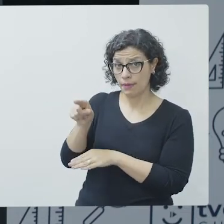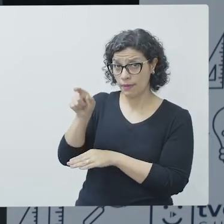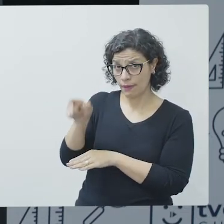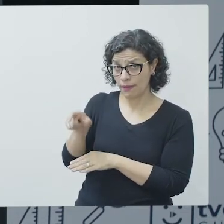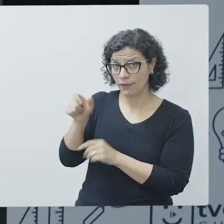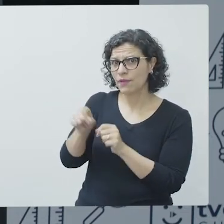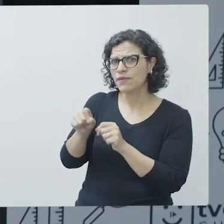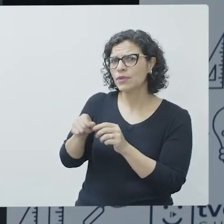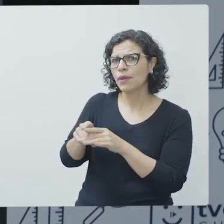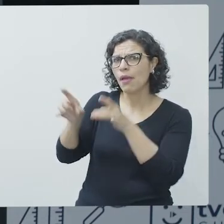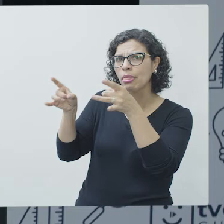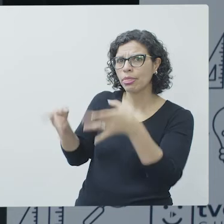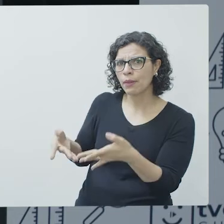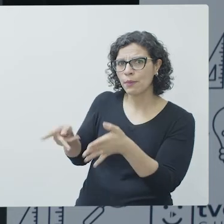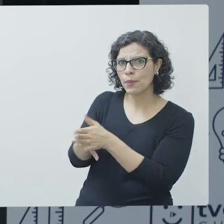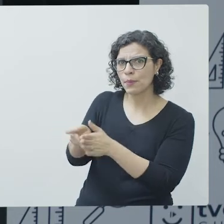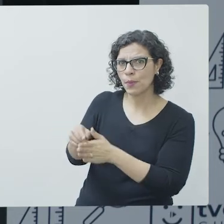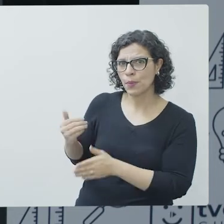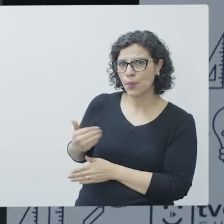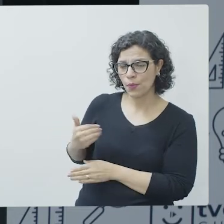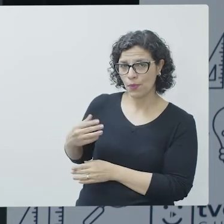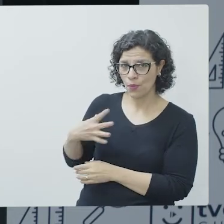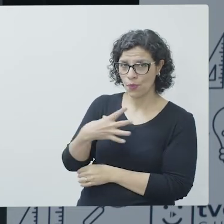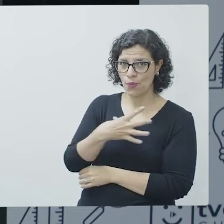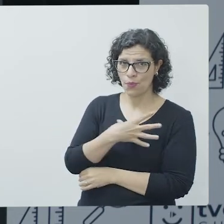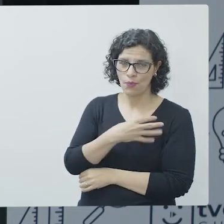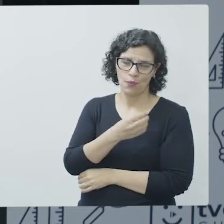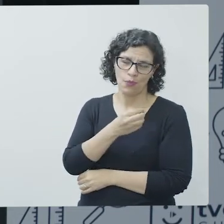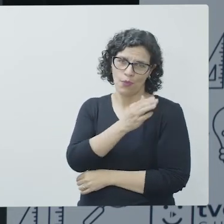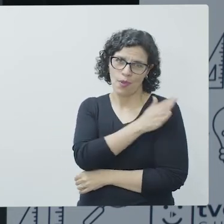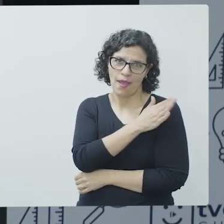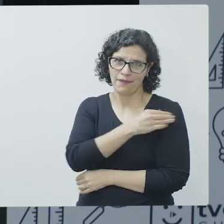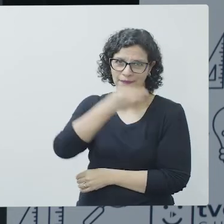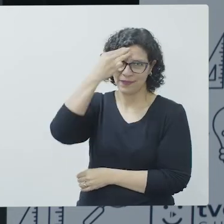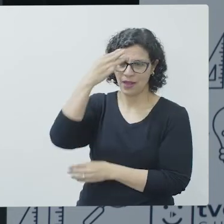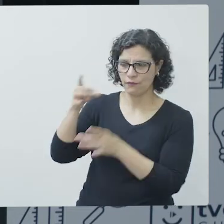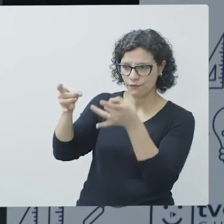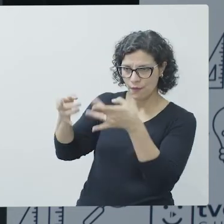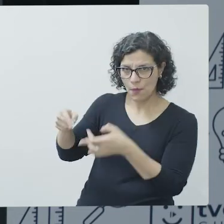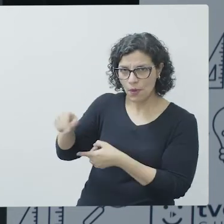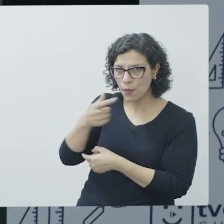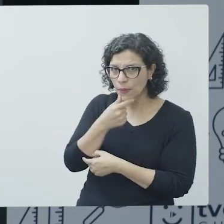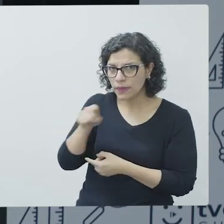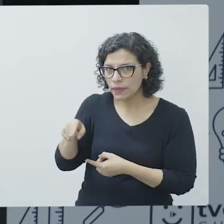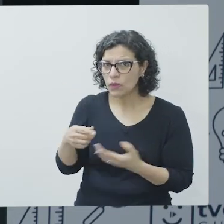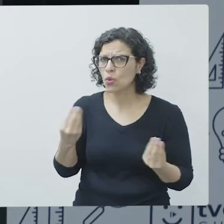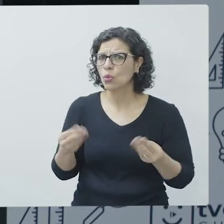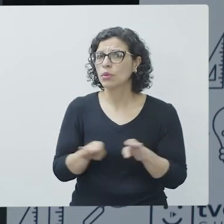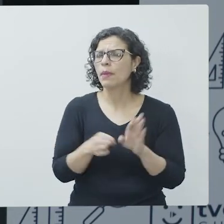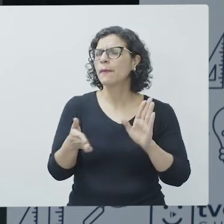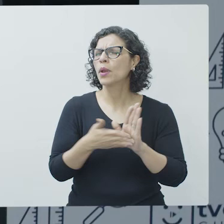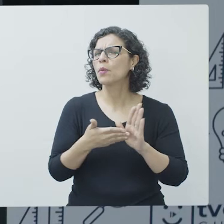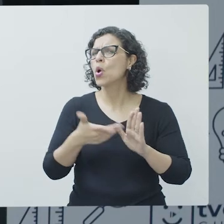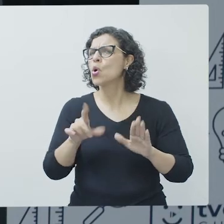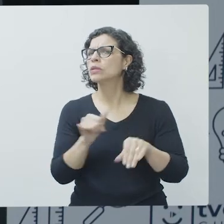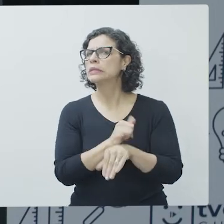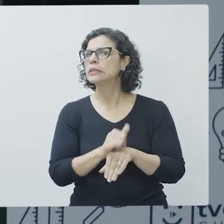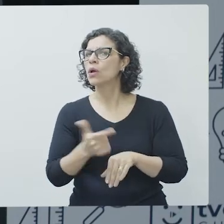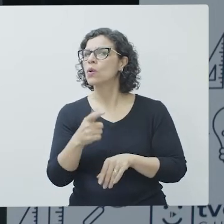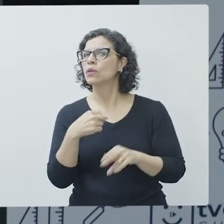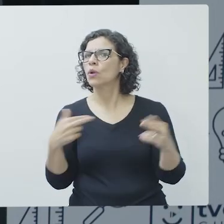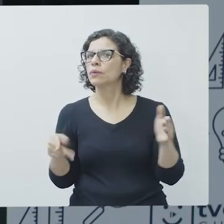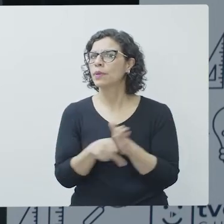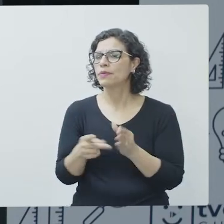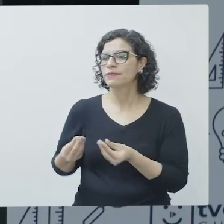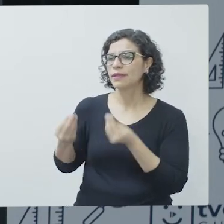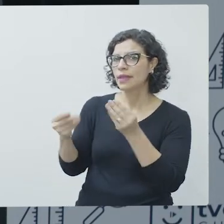vai deserdar o afilhado? Dizer que não vai ser mais afilhado dela? Será que é isso que vai acontecer? Será que ela vai propor uma outra